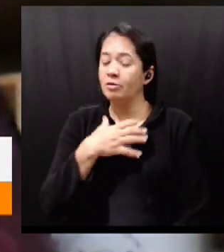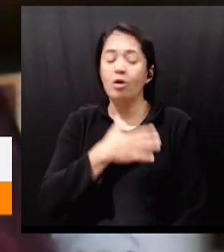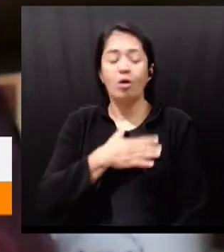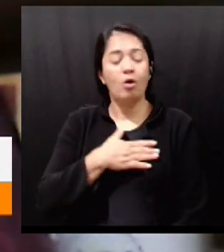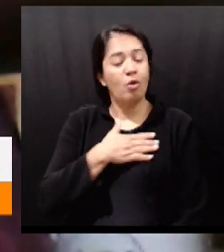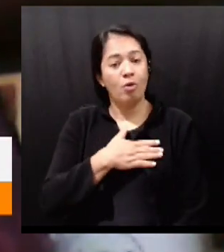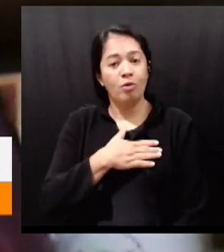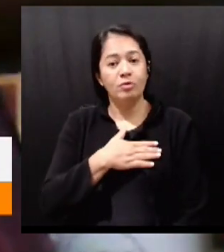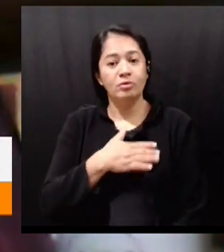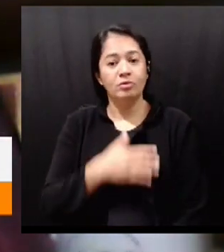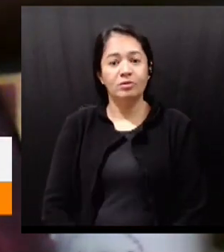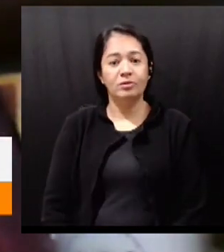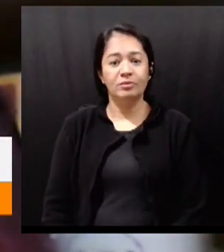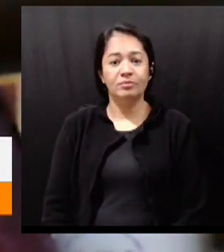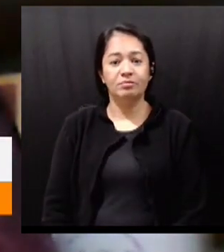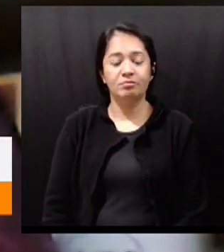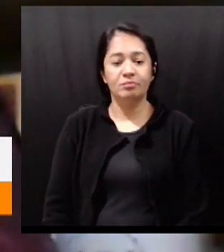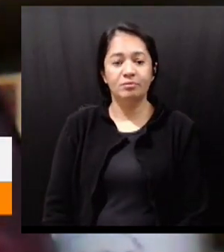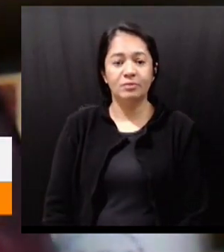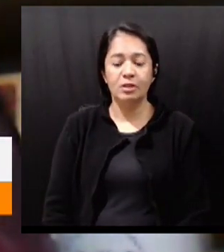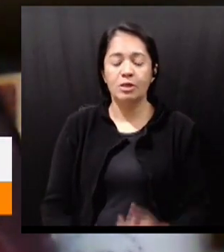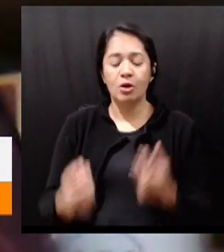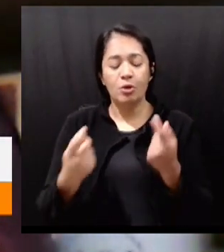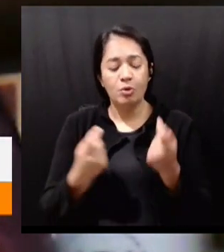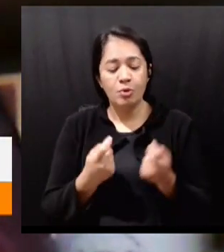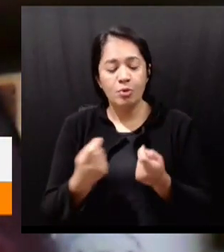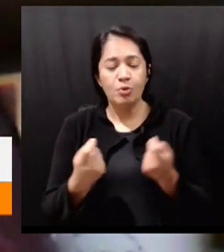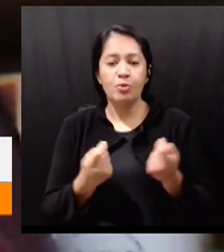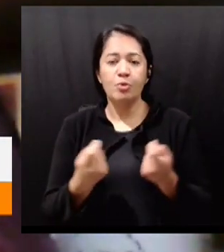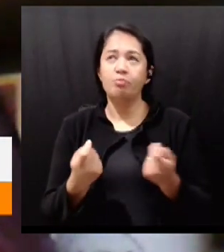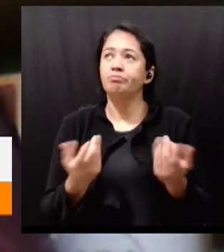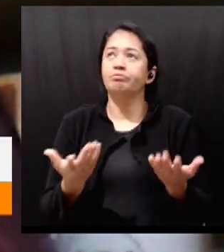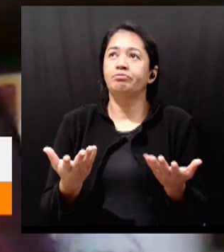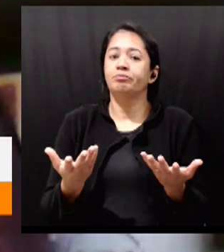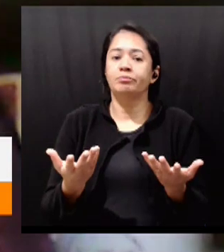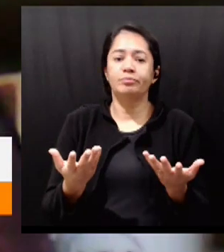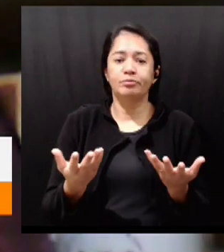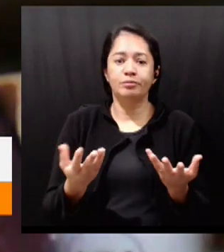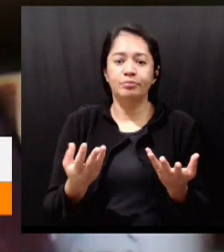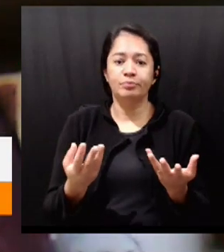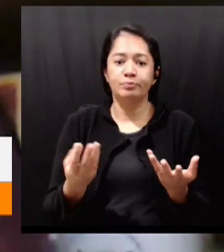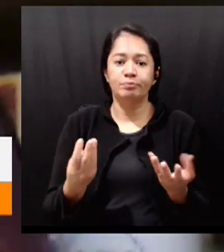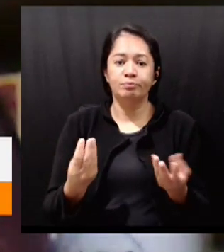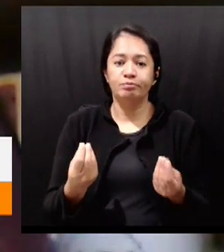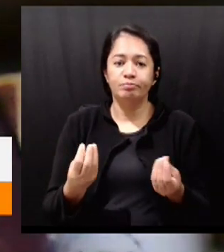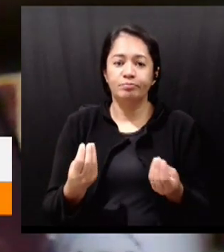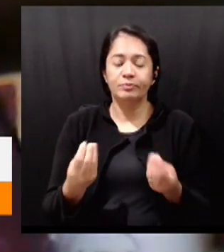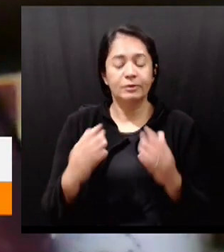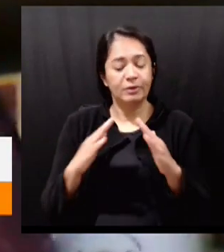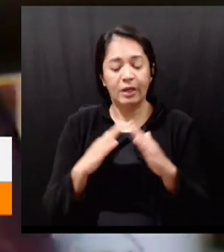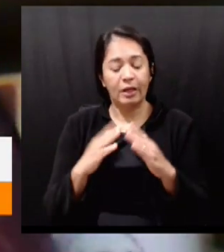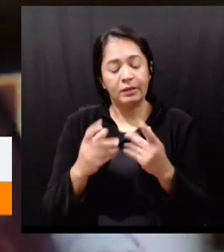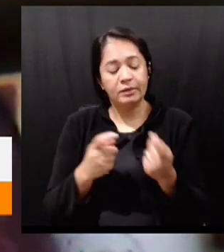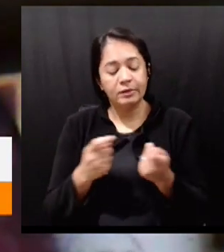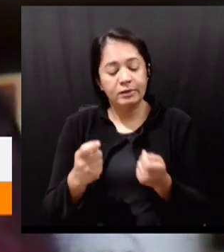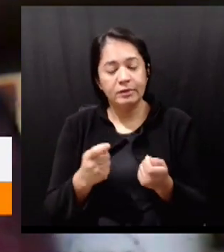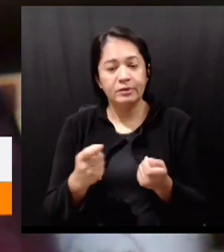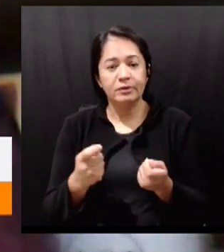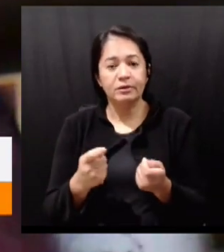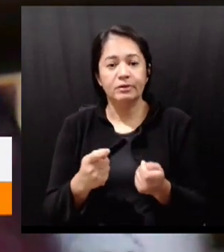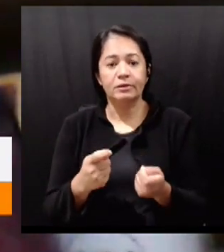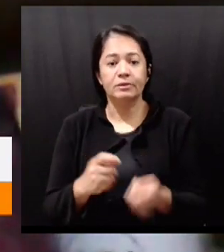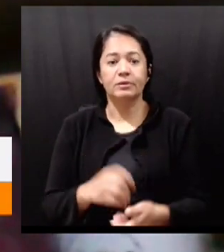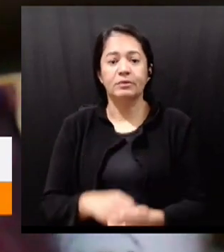estar comandando, vamos colocar assim, a casa, né? O lar.